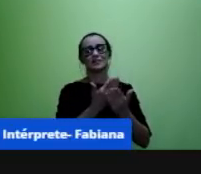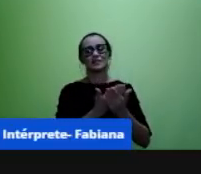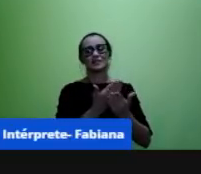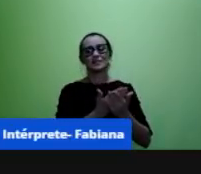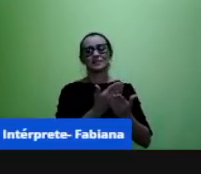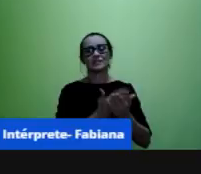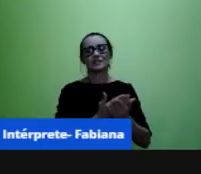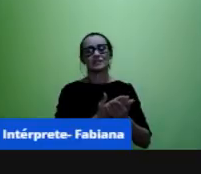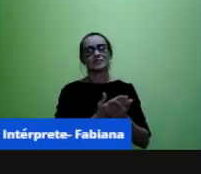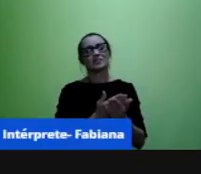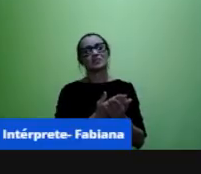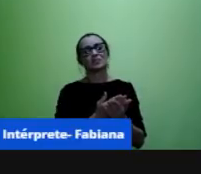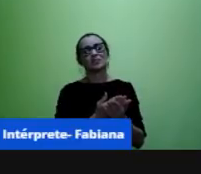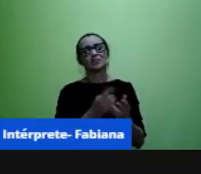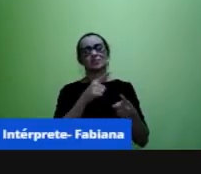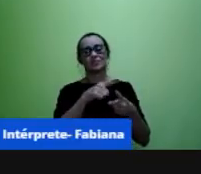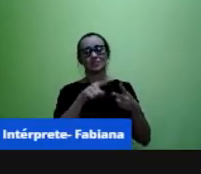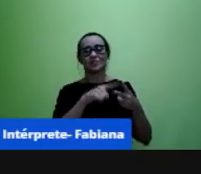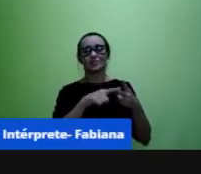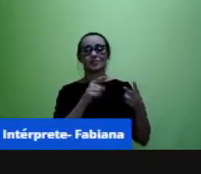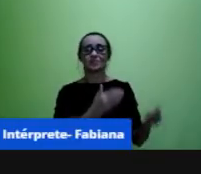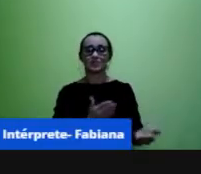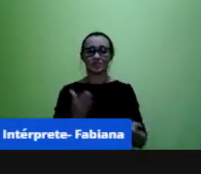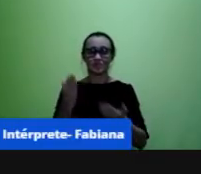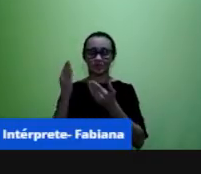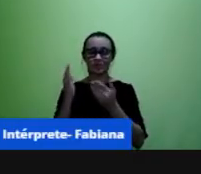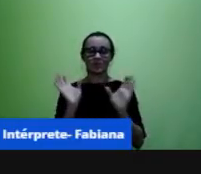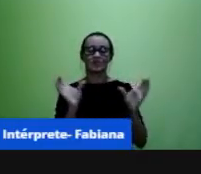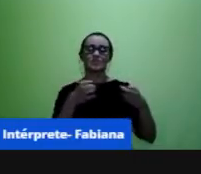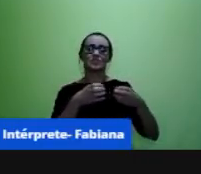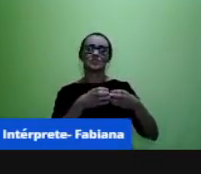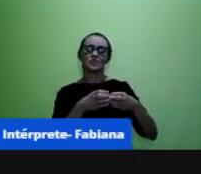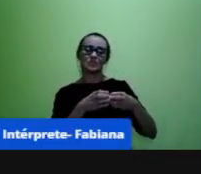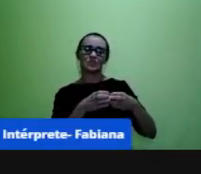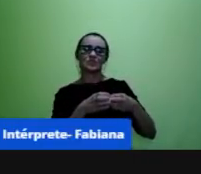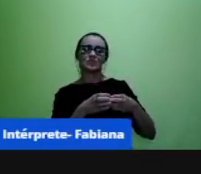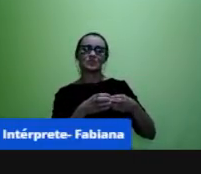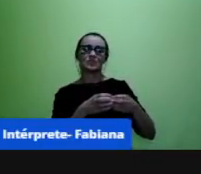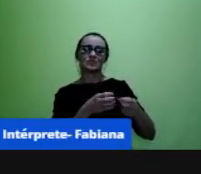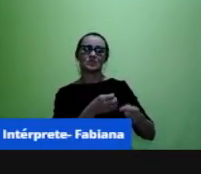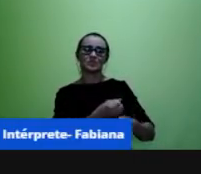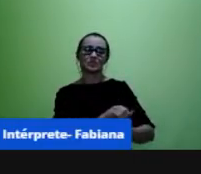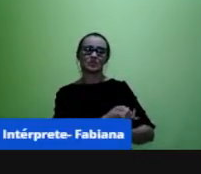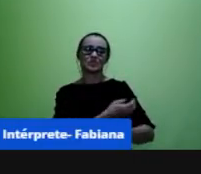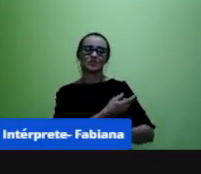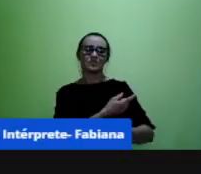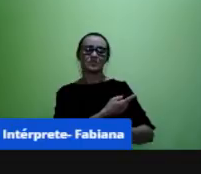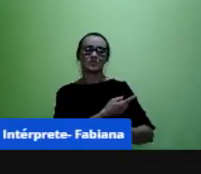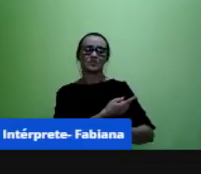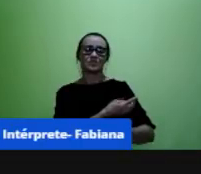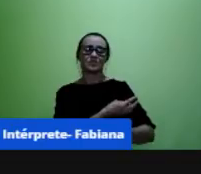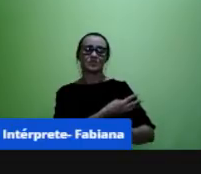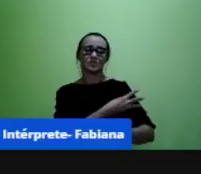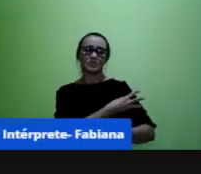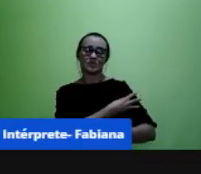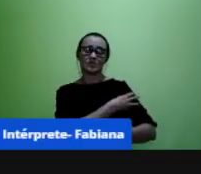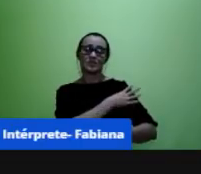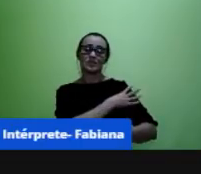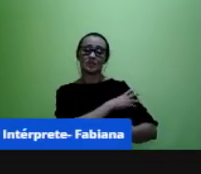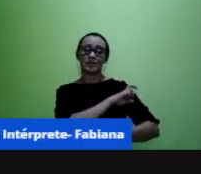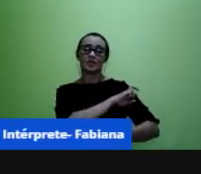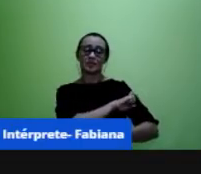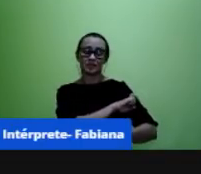Professora Brígida Ferraz Foz. Trabalho com as turmas do ensino Fundamental 1, 3º, 4º e 5º ano